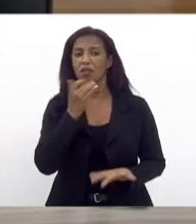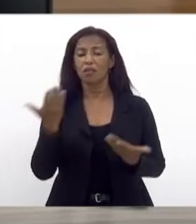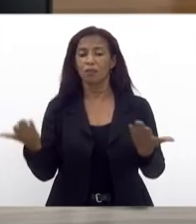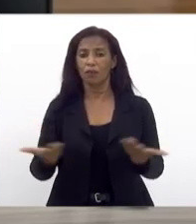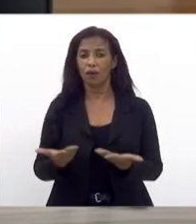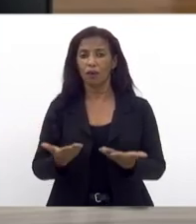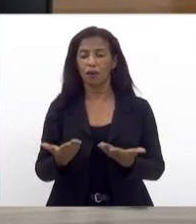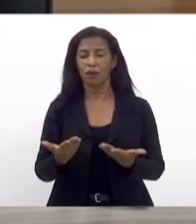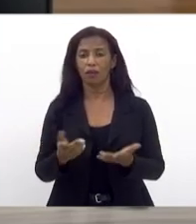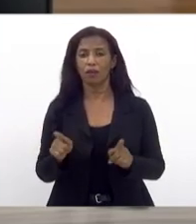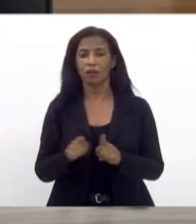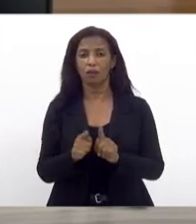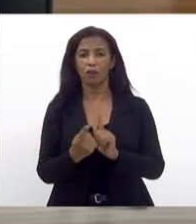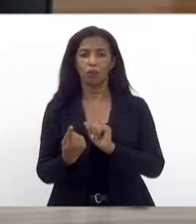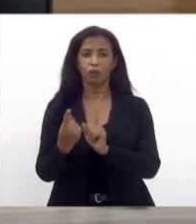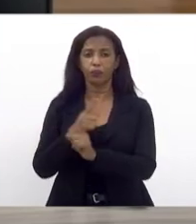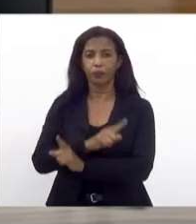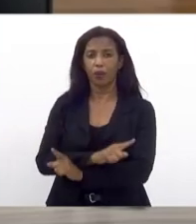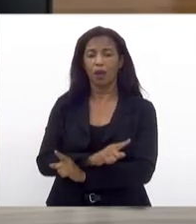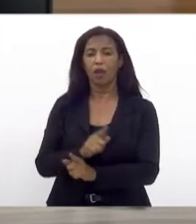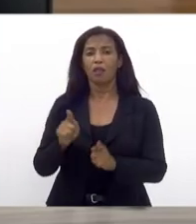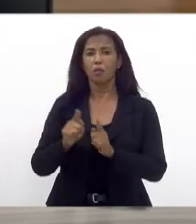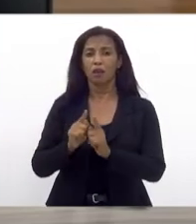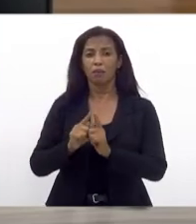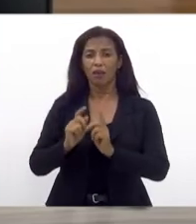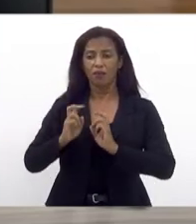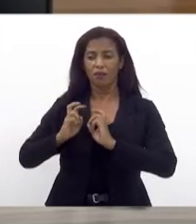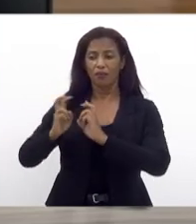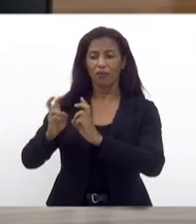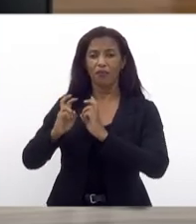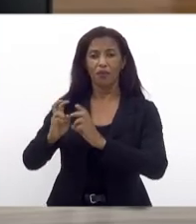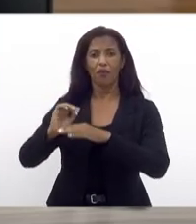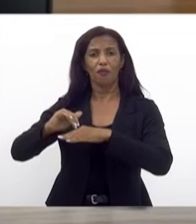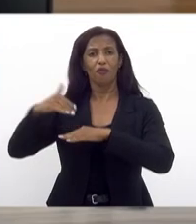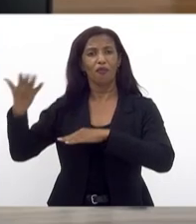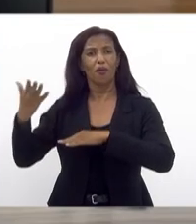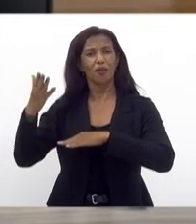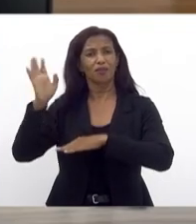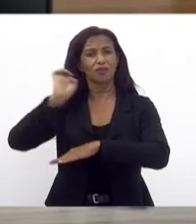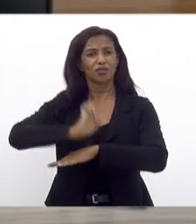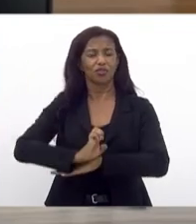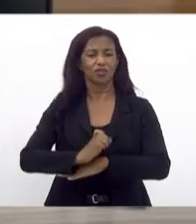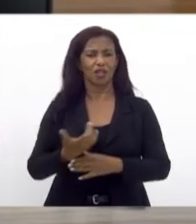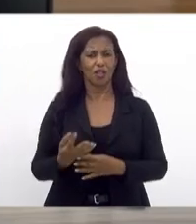contrapartida da ferrovia. Está indo sendo investido fora do estado.